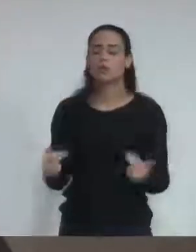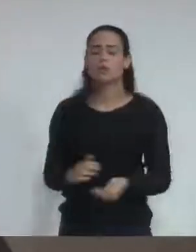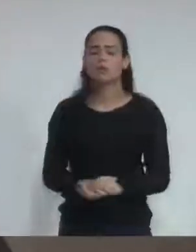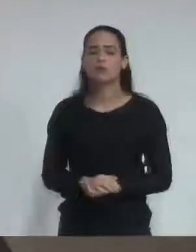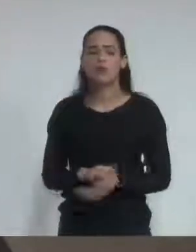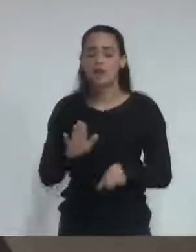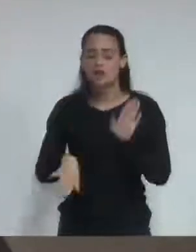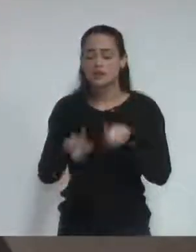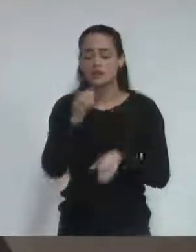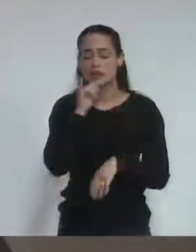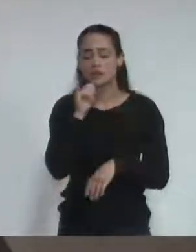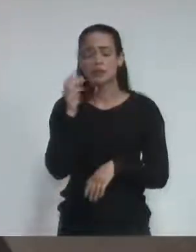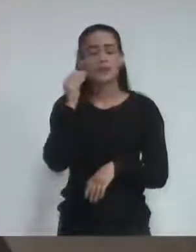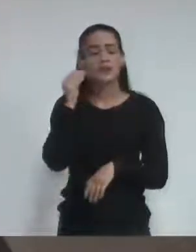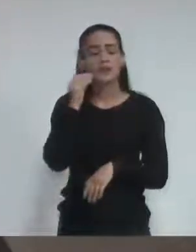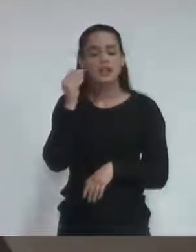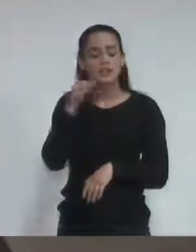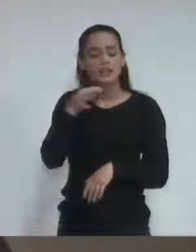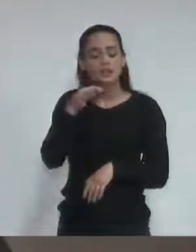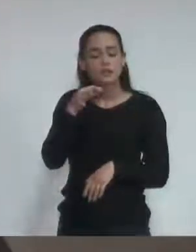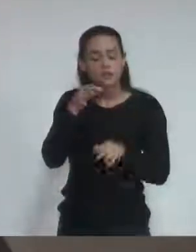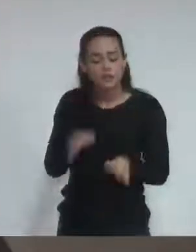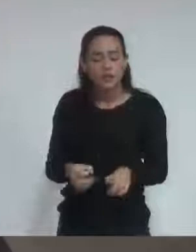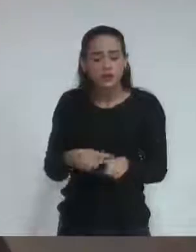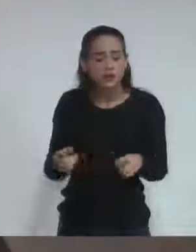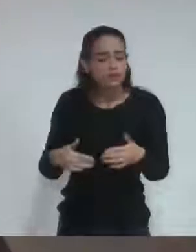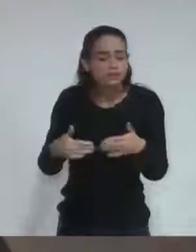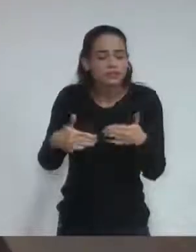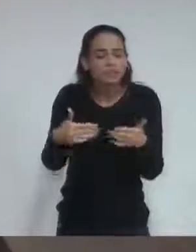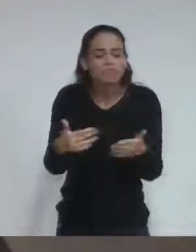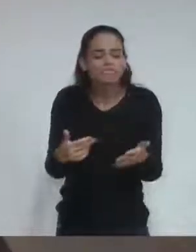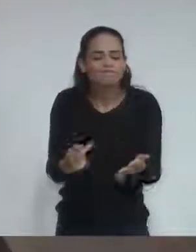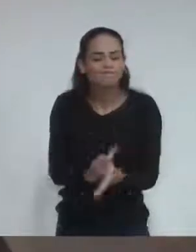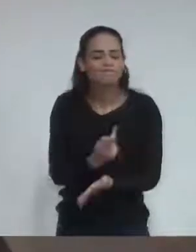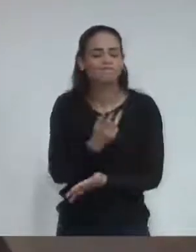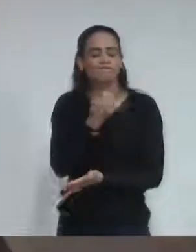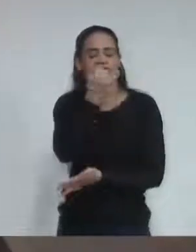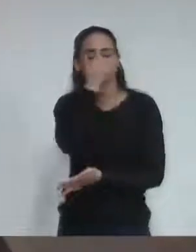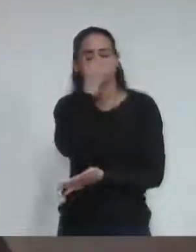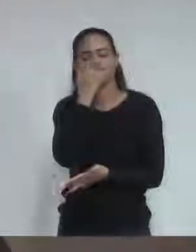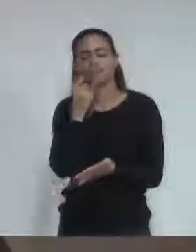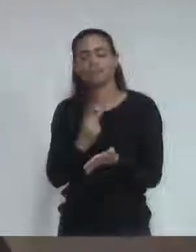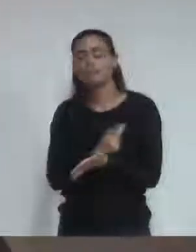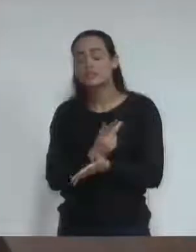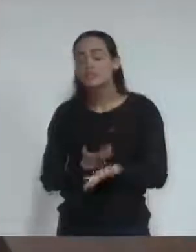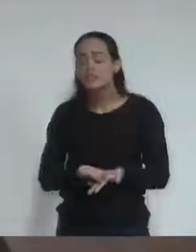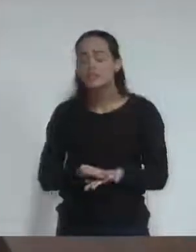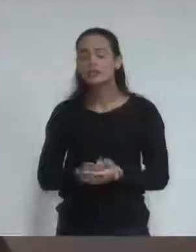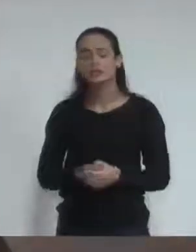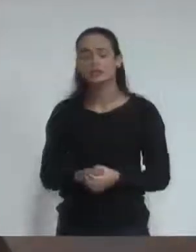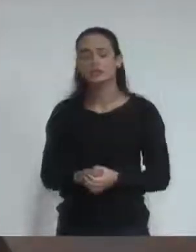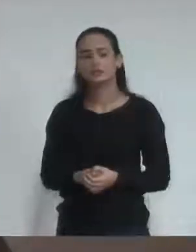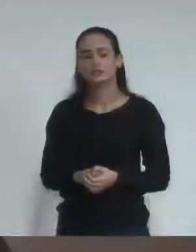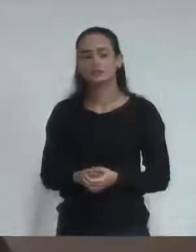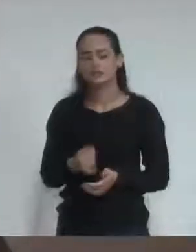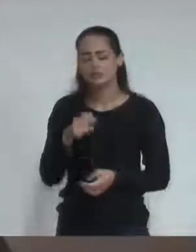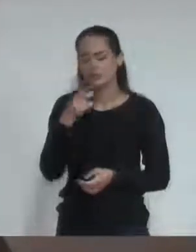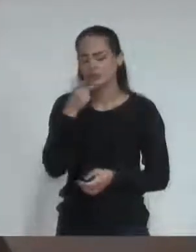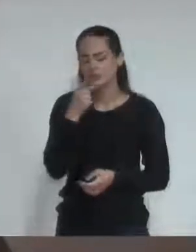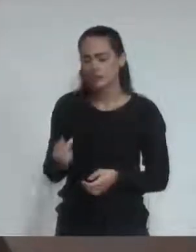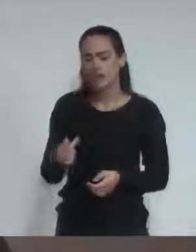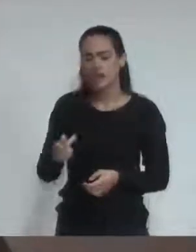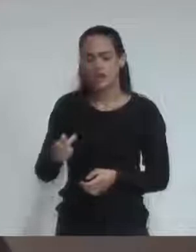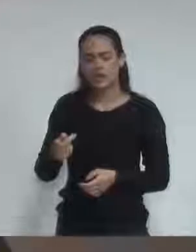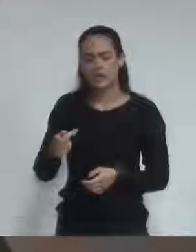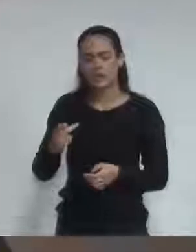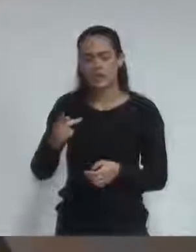às vezes erramos. E não há demérito em reconhecer isso, né? Eu não sou do tipo que acho que a cidade está um caos, como alguns